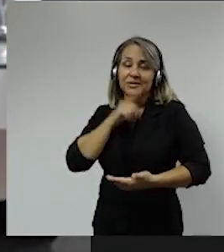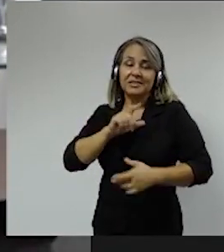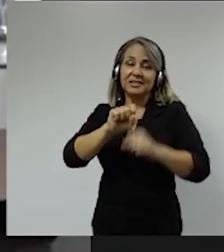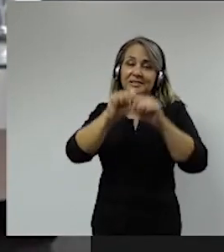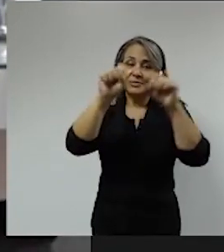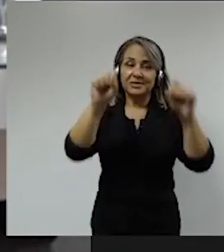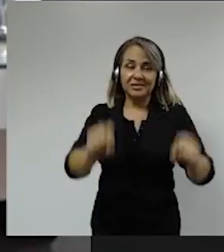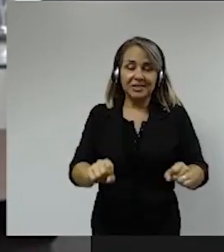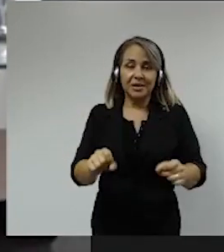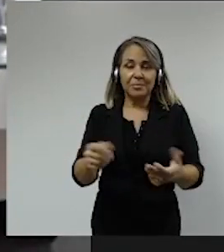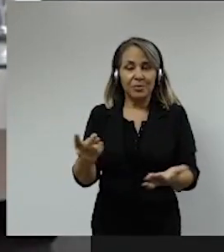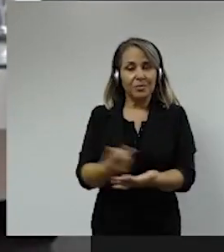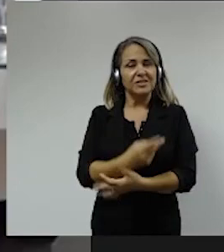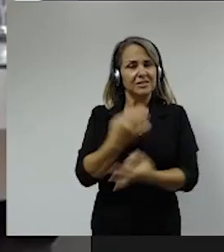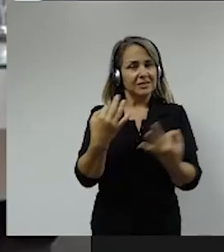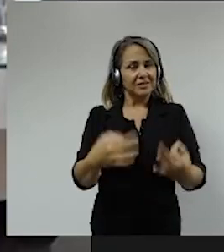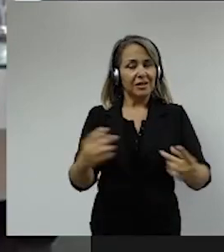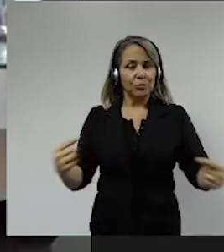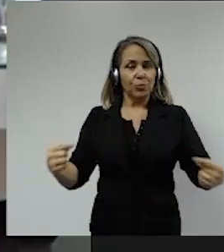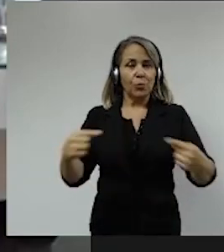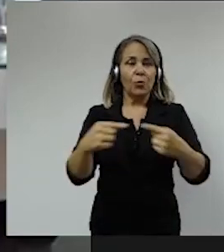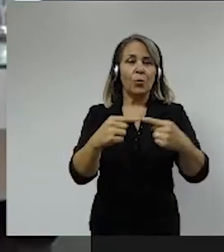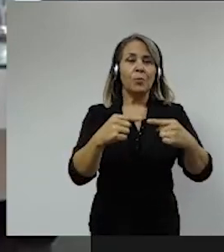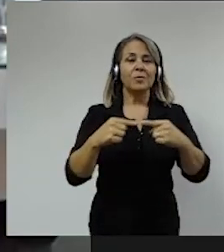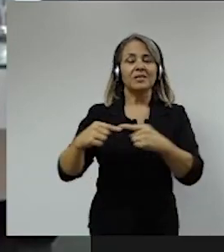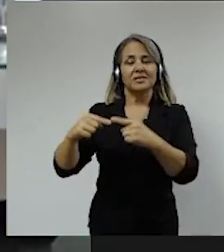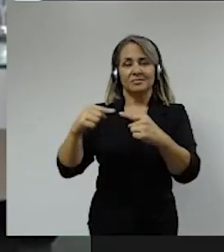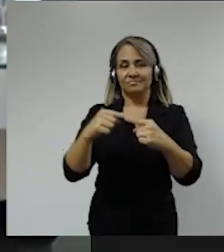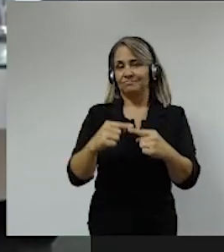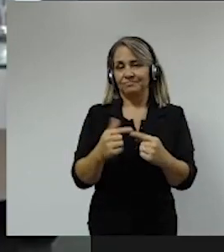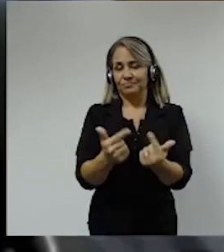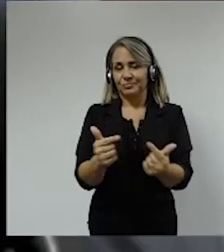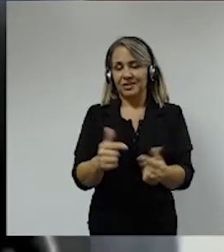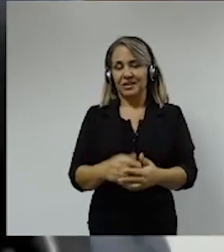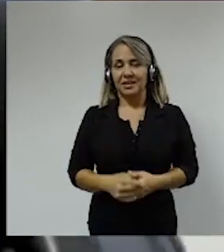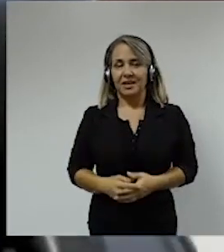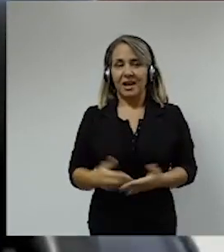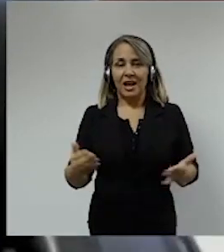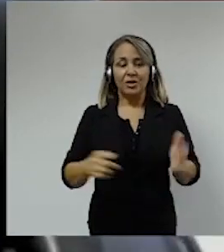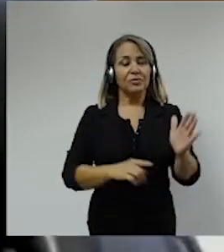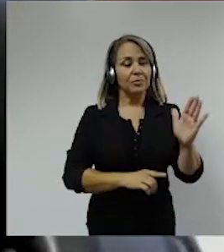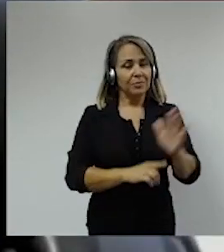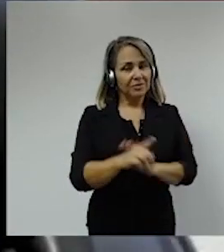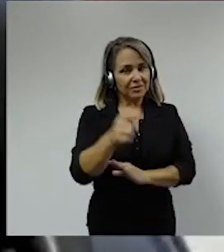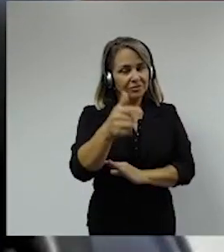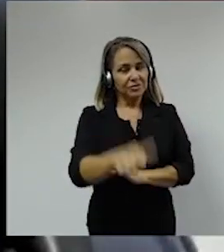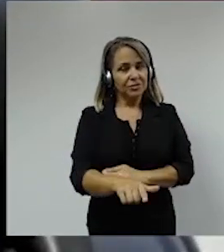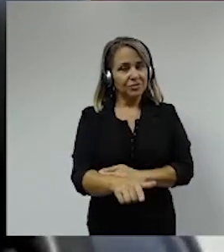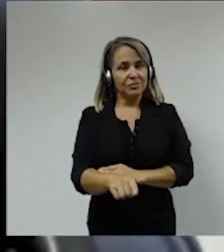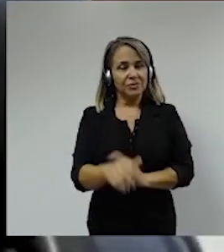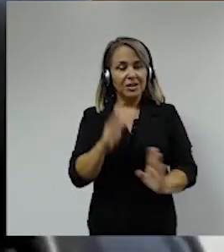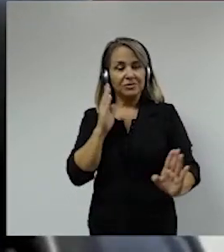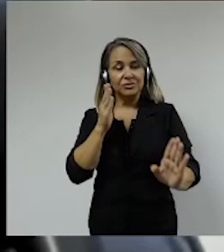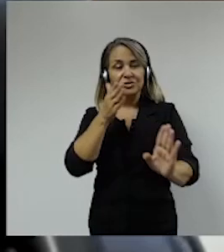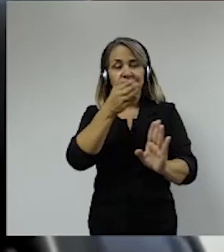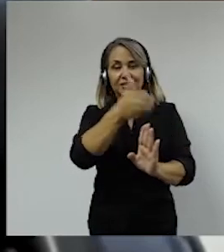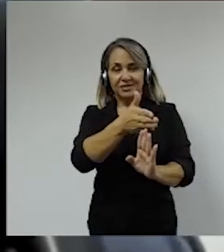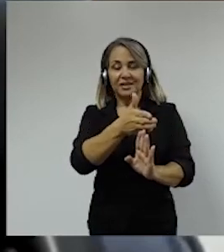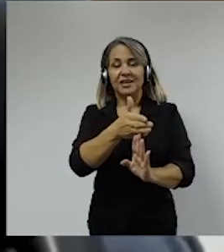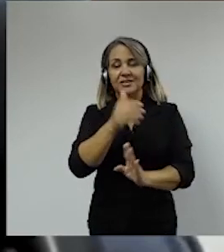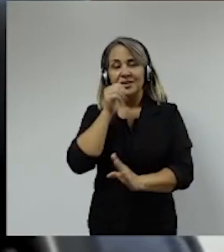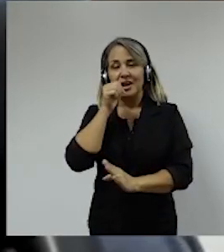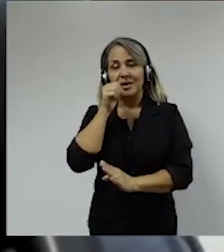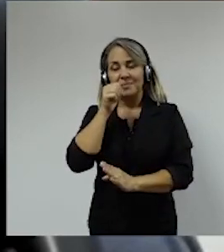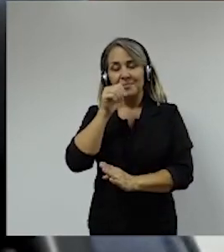sistema funcionando verdadeiramente harmônico. Eu quero colocar agora uma pergunta muito direcionada à doutora Branca